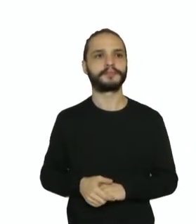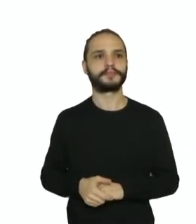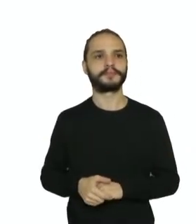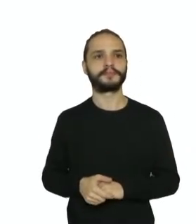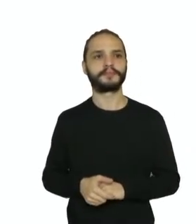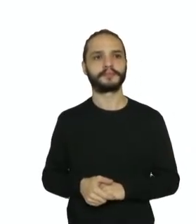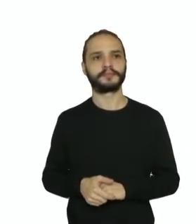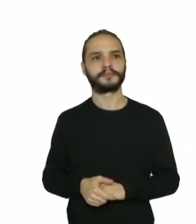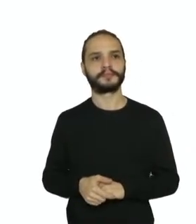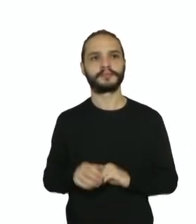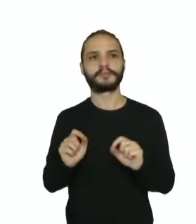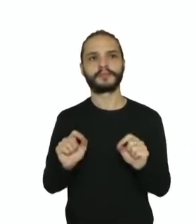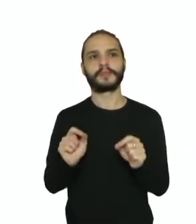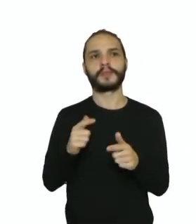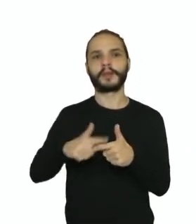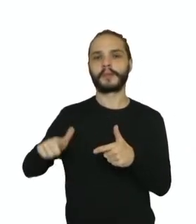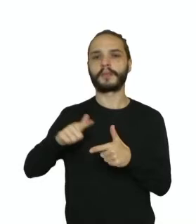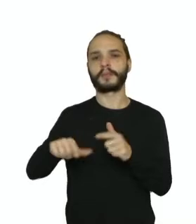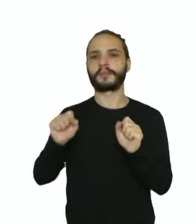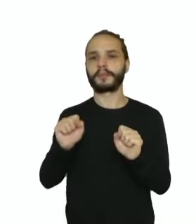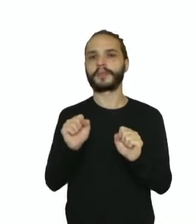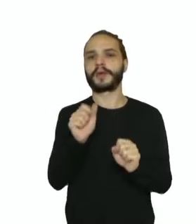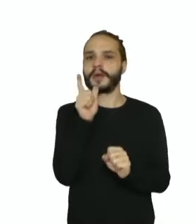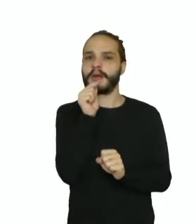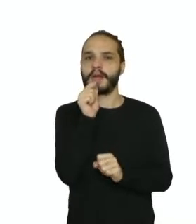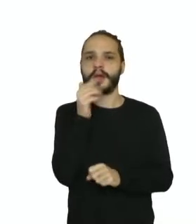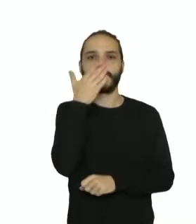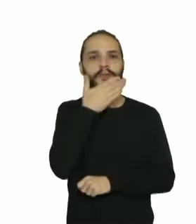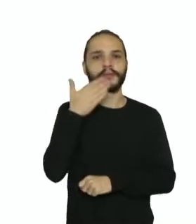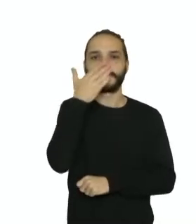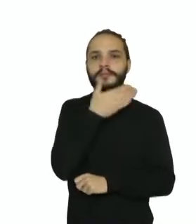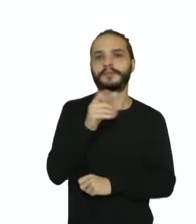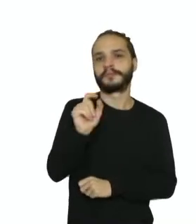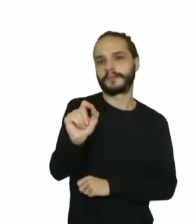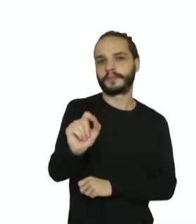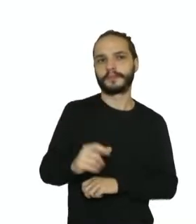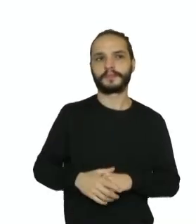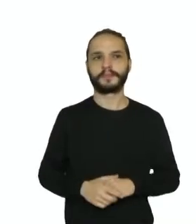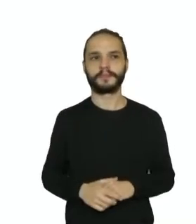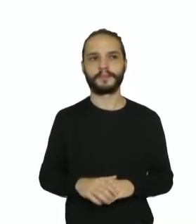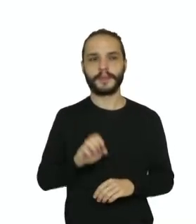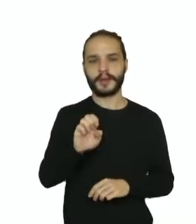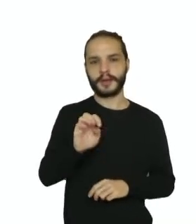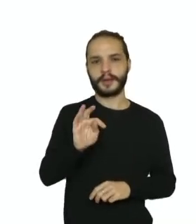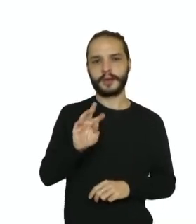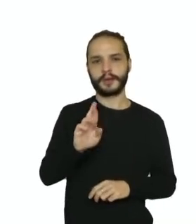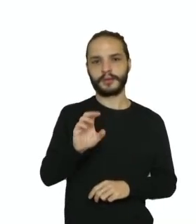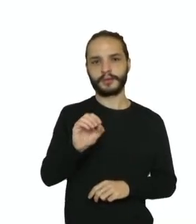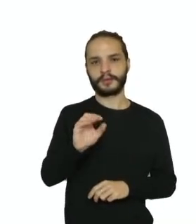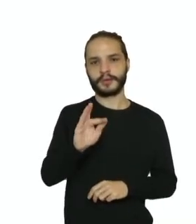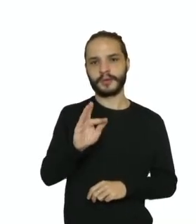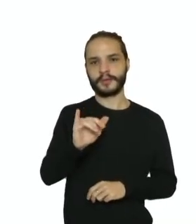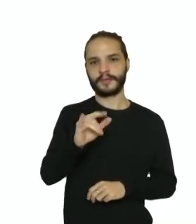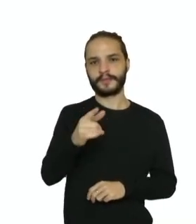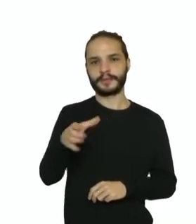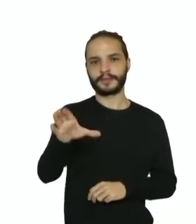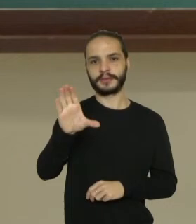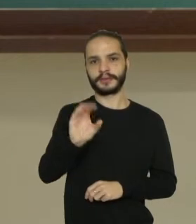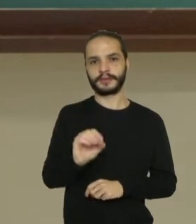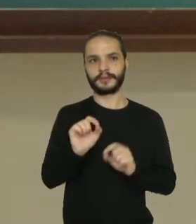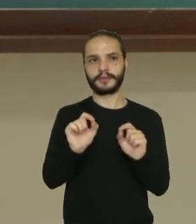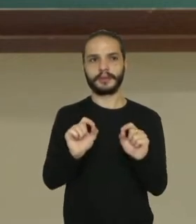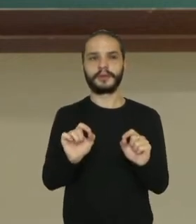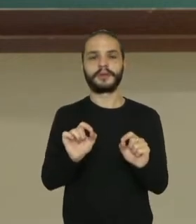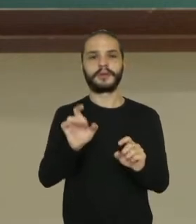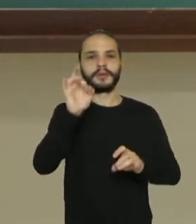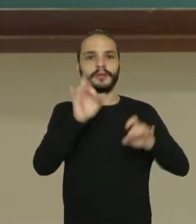são os problemas que pode ter de água doce? Pode ser a eutrofização. O que é eutrofização? Eu jogo